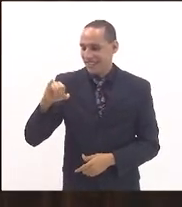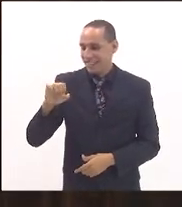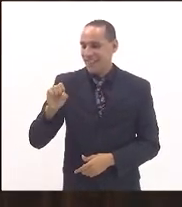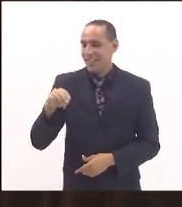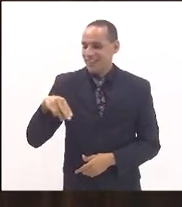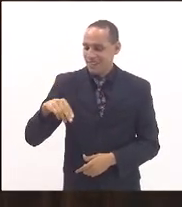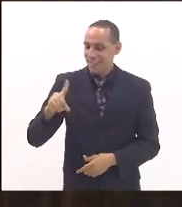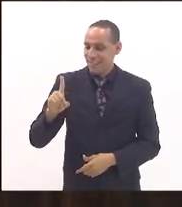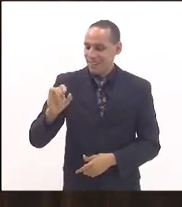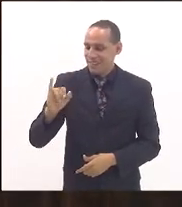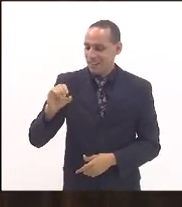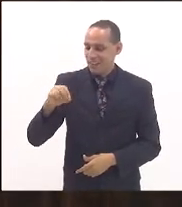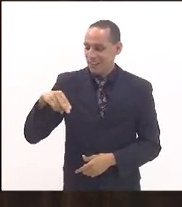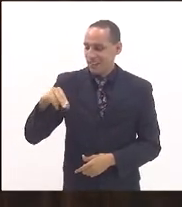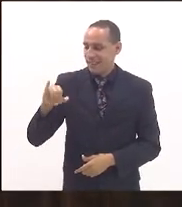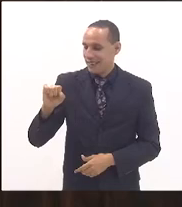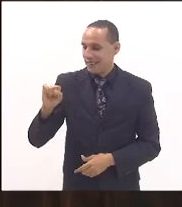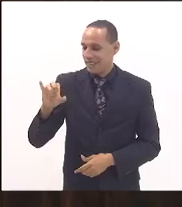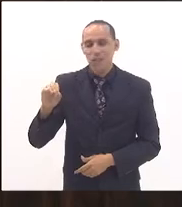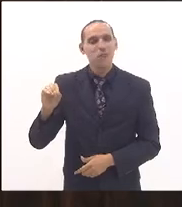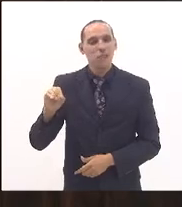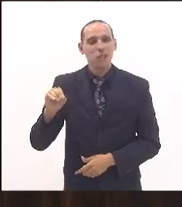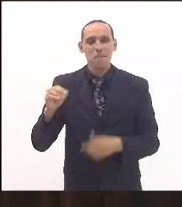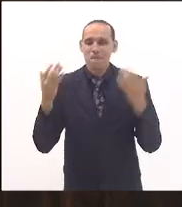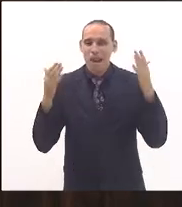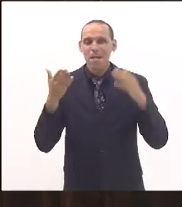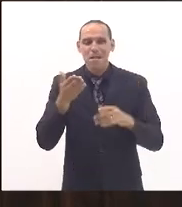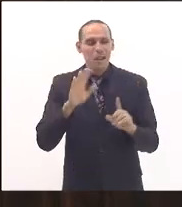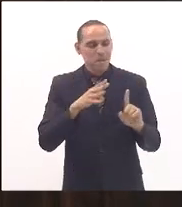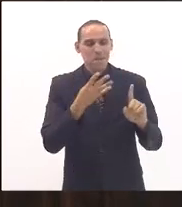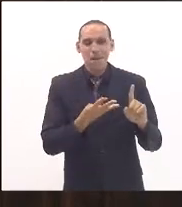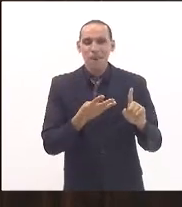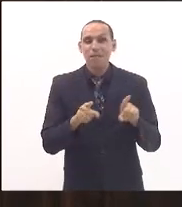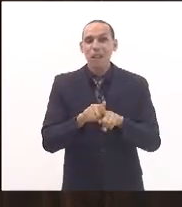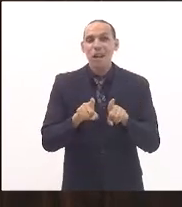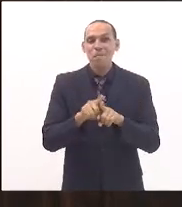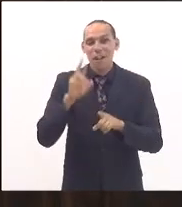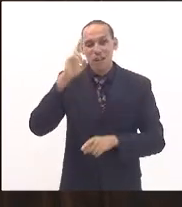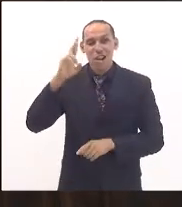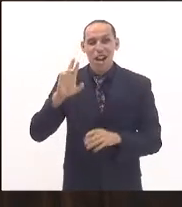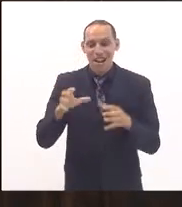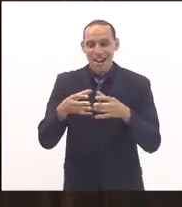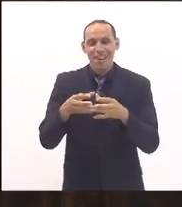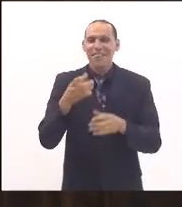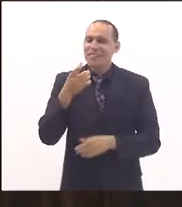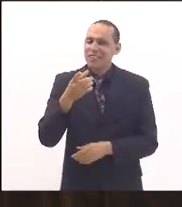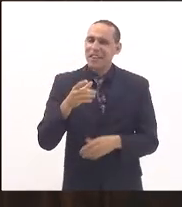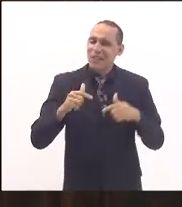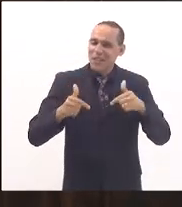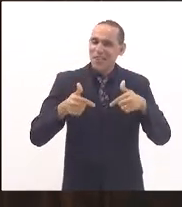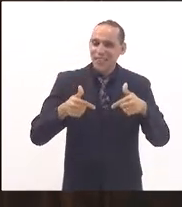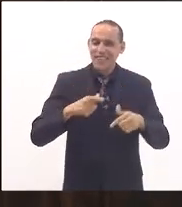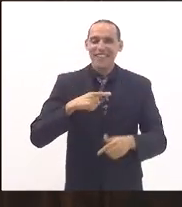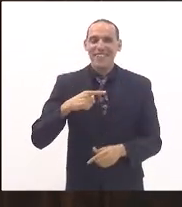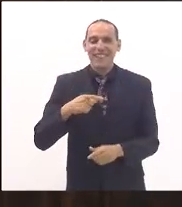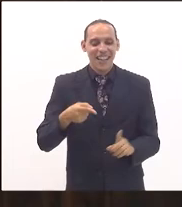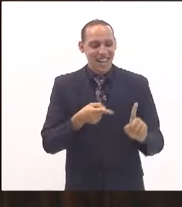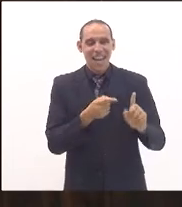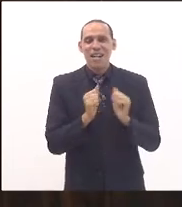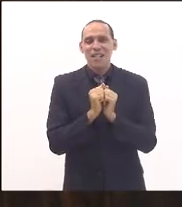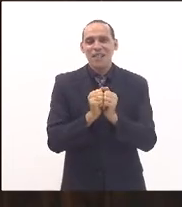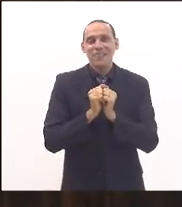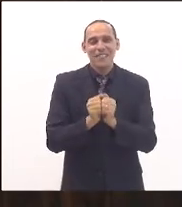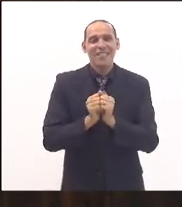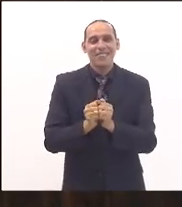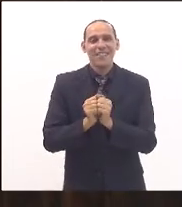Meus parabéns por essa chefe de gabinete O senhor é um deputado de muita sorte por ter a Flávia ao